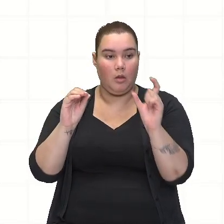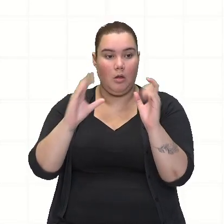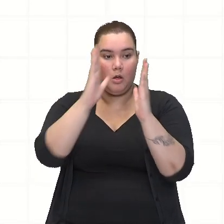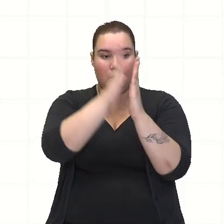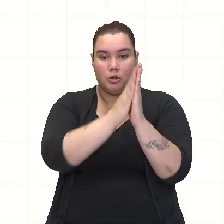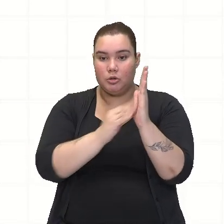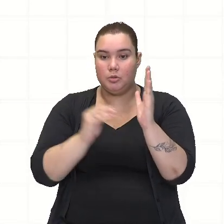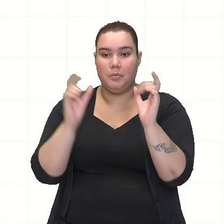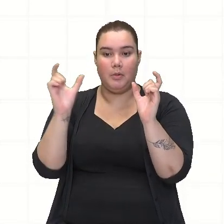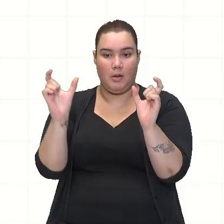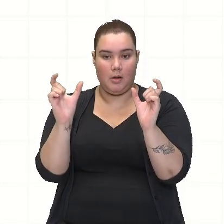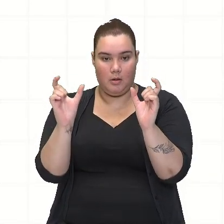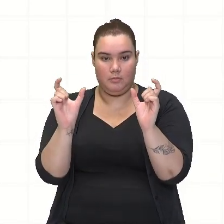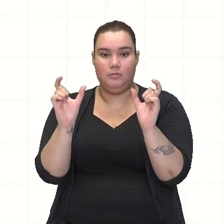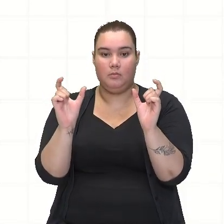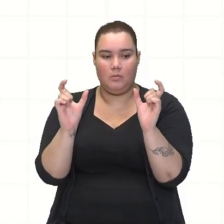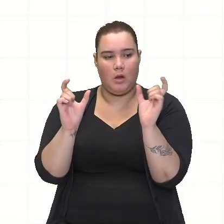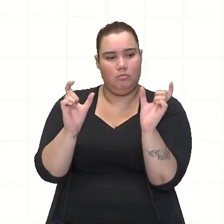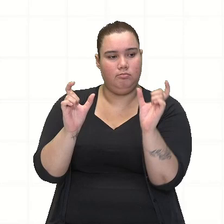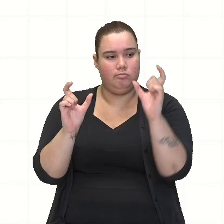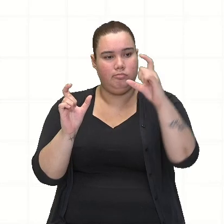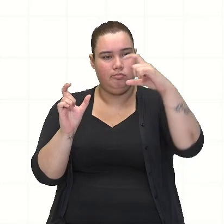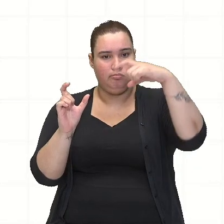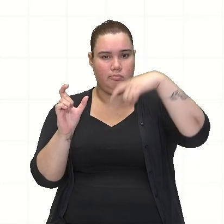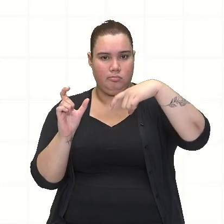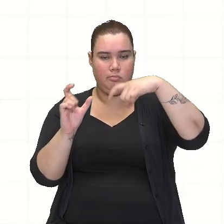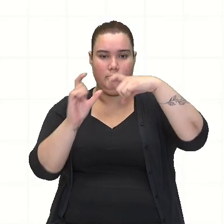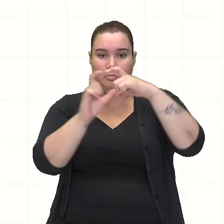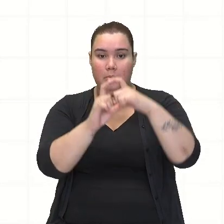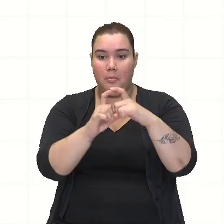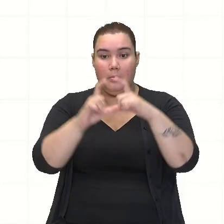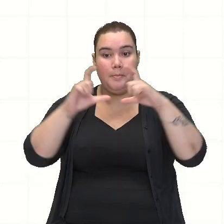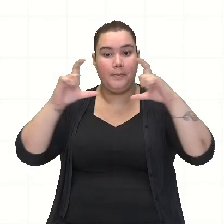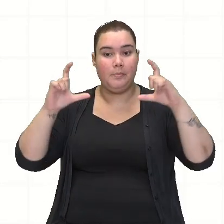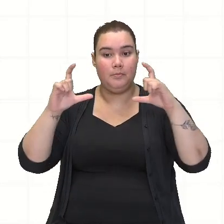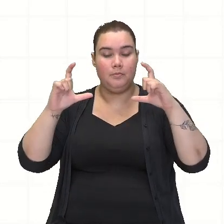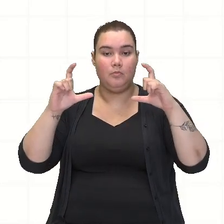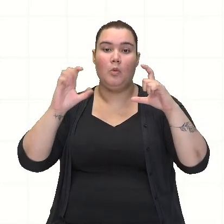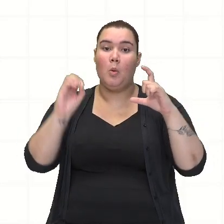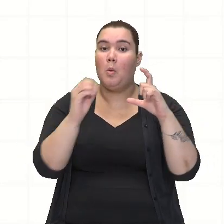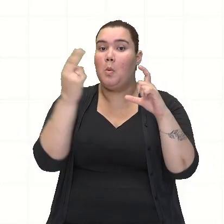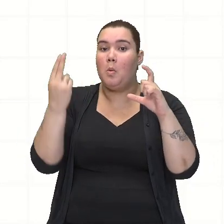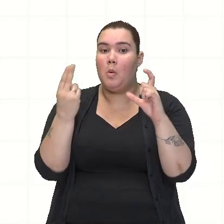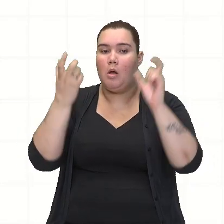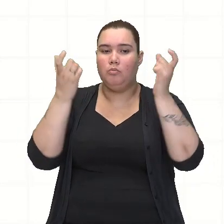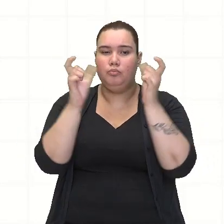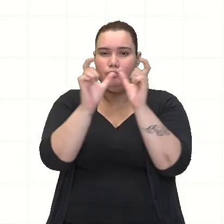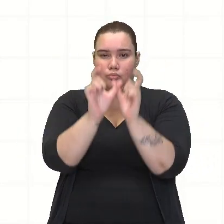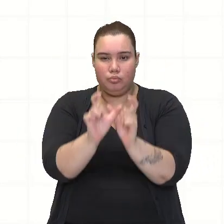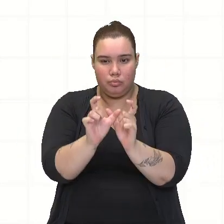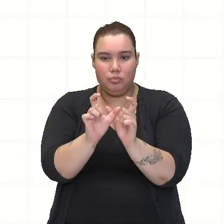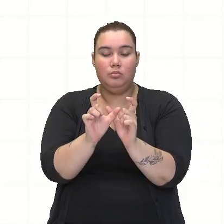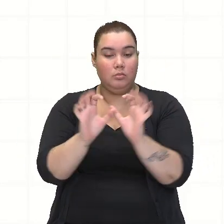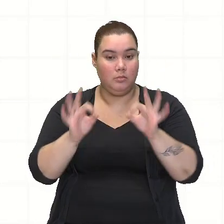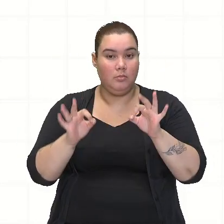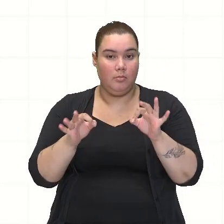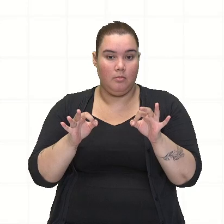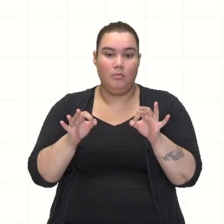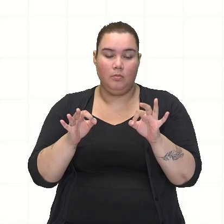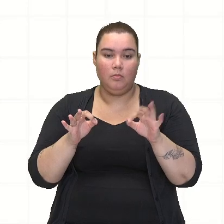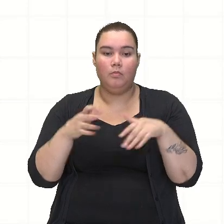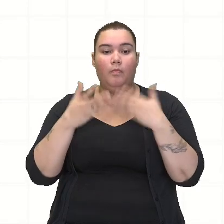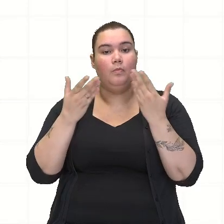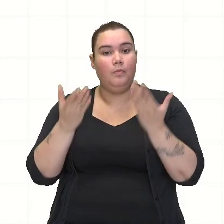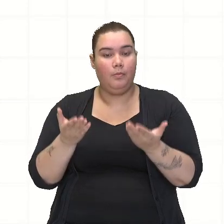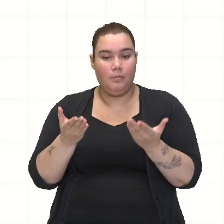espelhar, girar, ampliar ou reduzir, olha só.